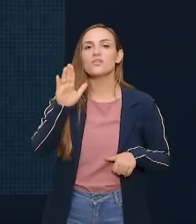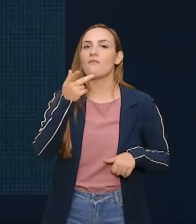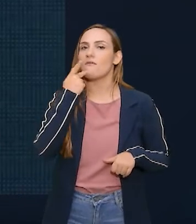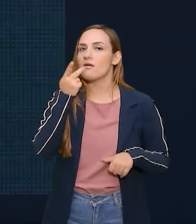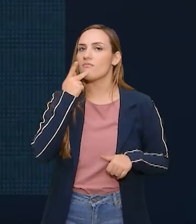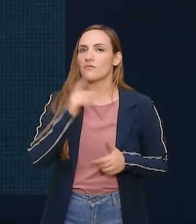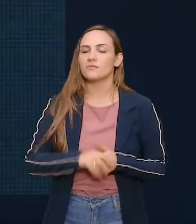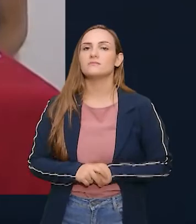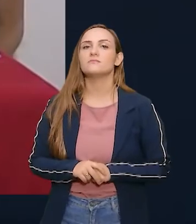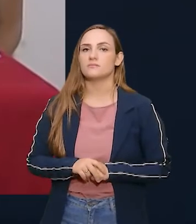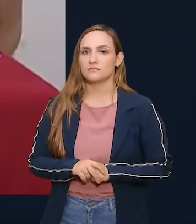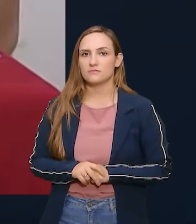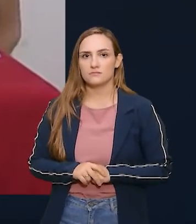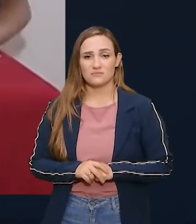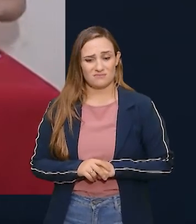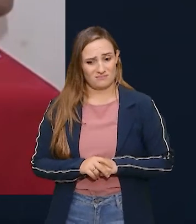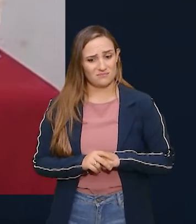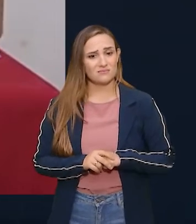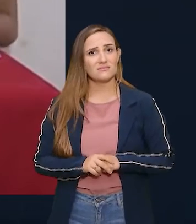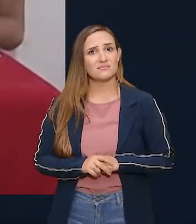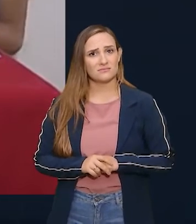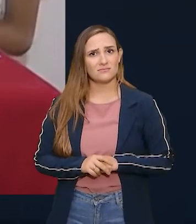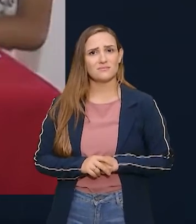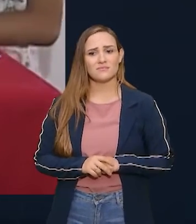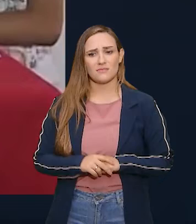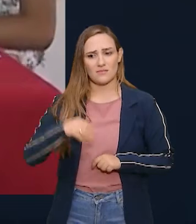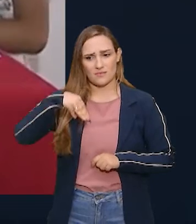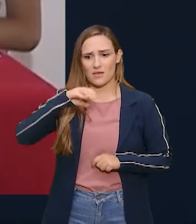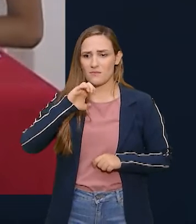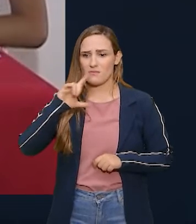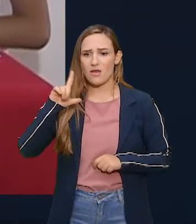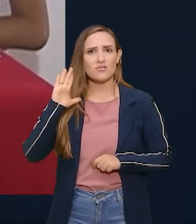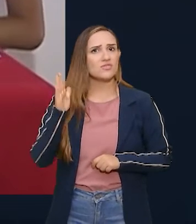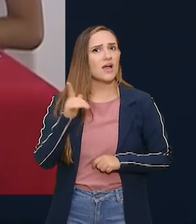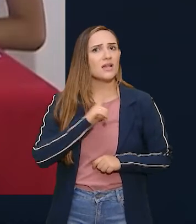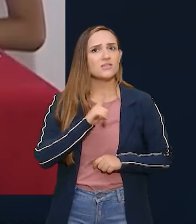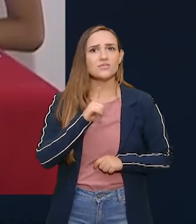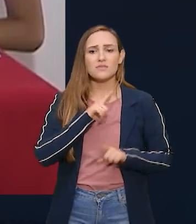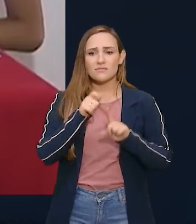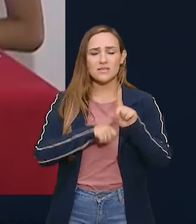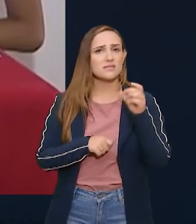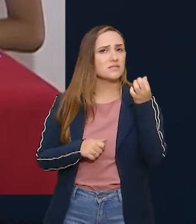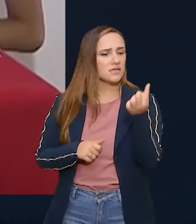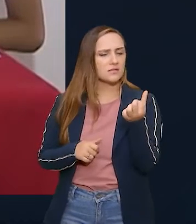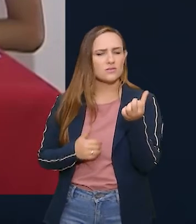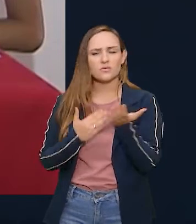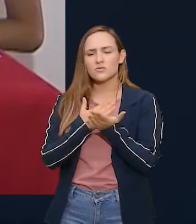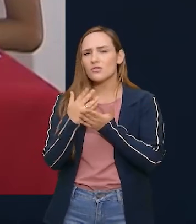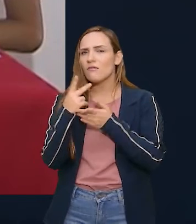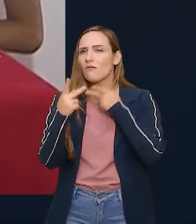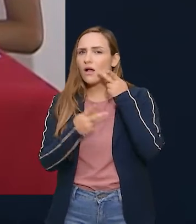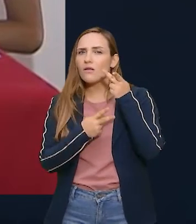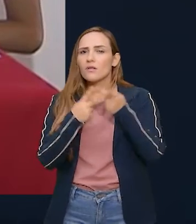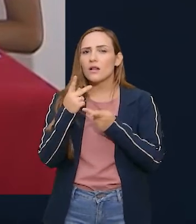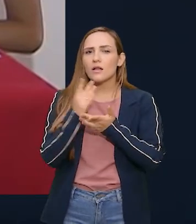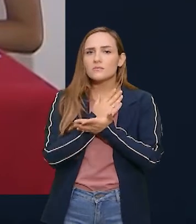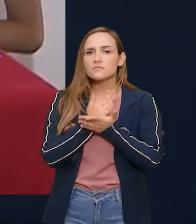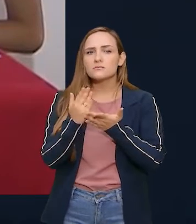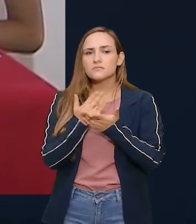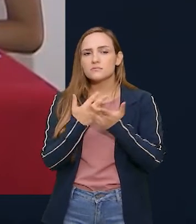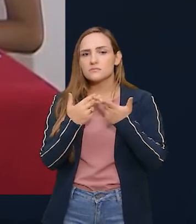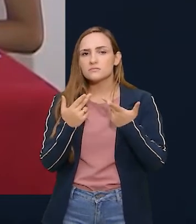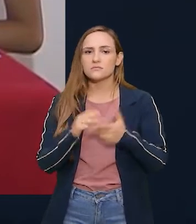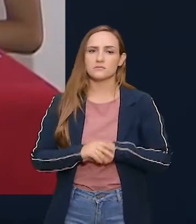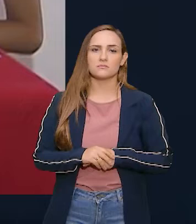falar. A Mel, com 7 meses, ela já falava de tudo, né? Com 6 meses, ela começou a